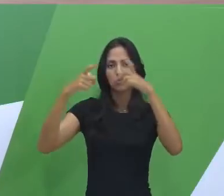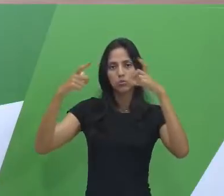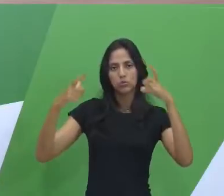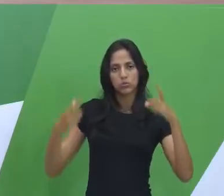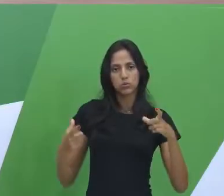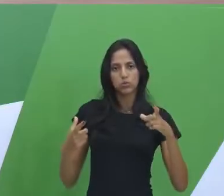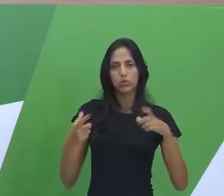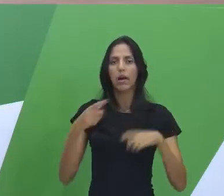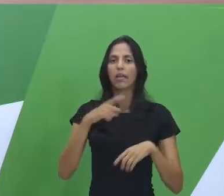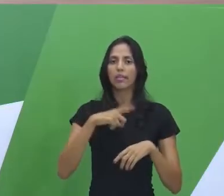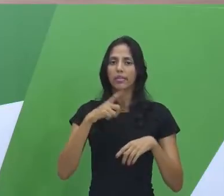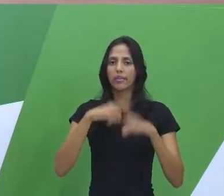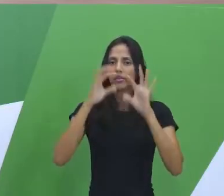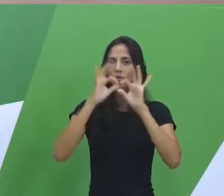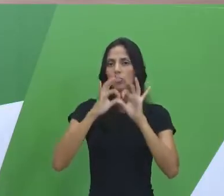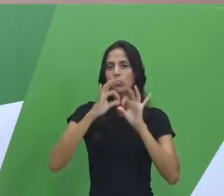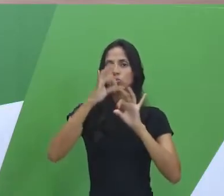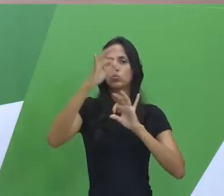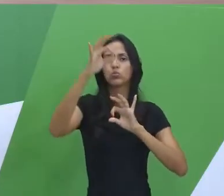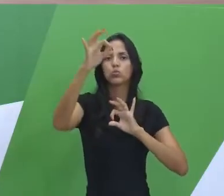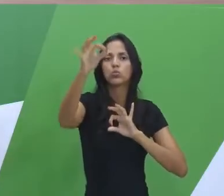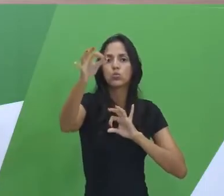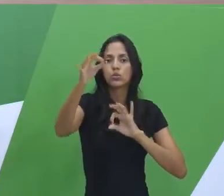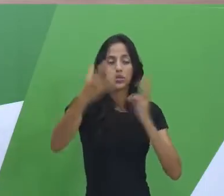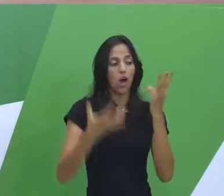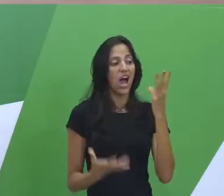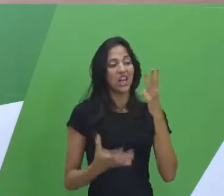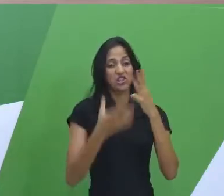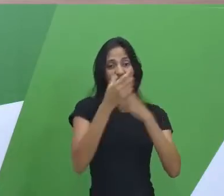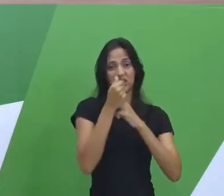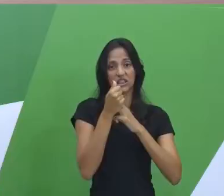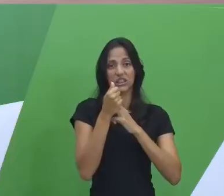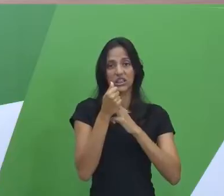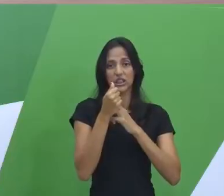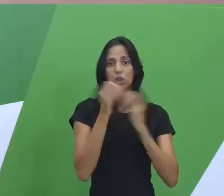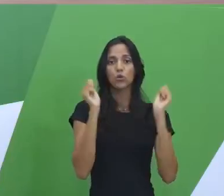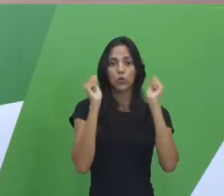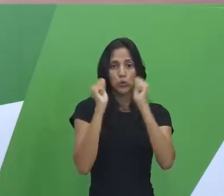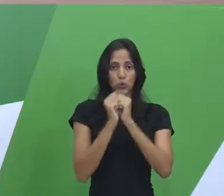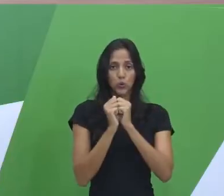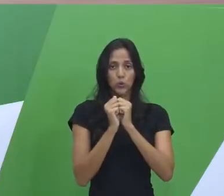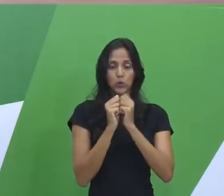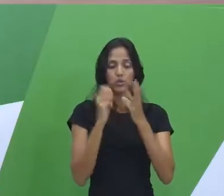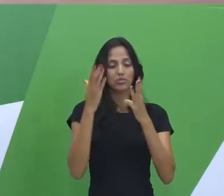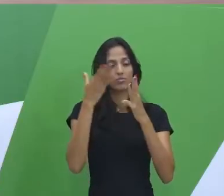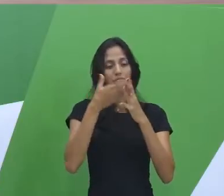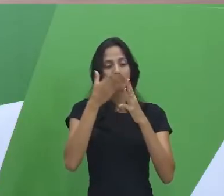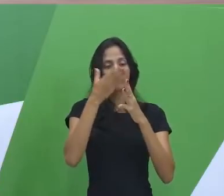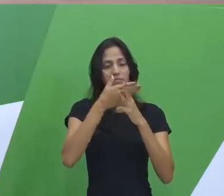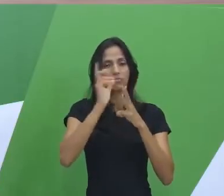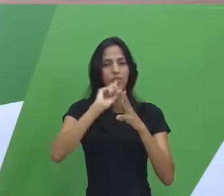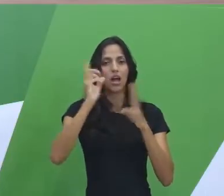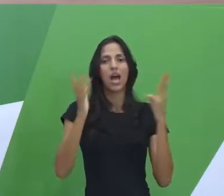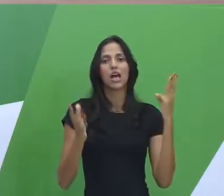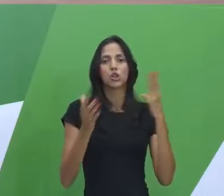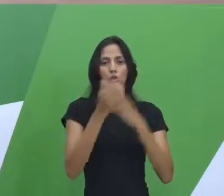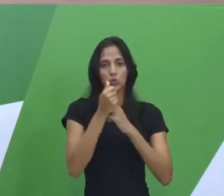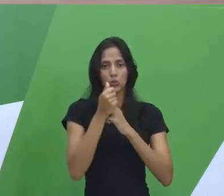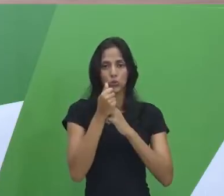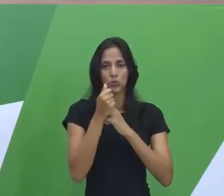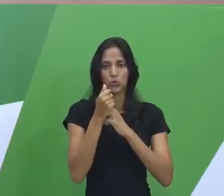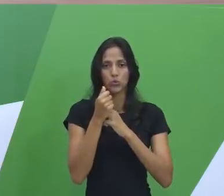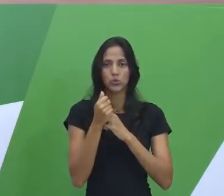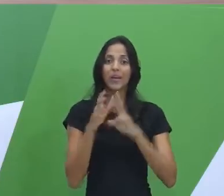são cruzamentos de todas essas informações, de todas essas razões entre